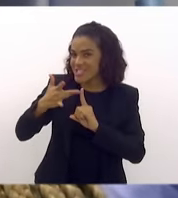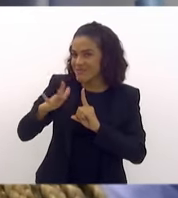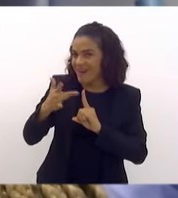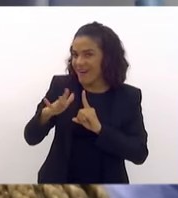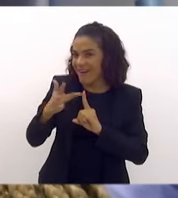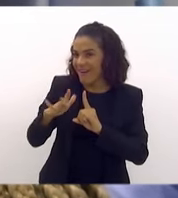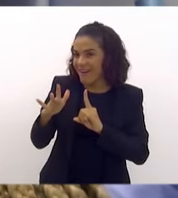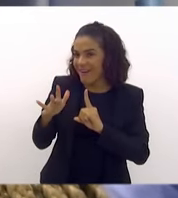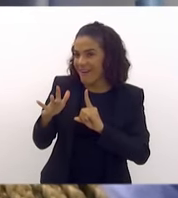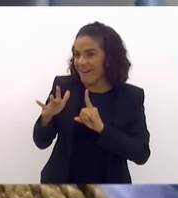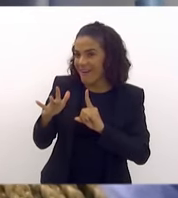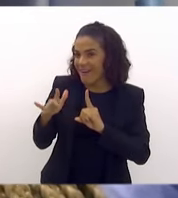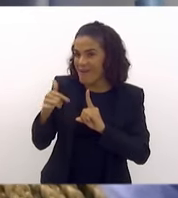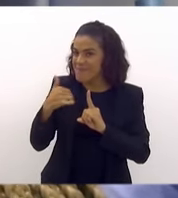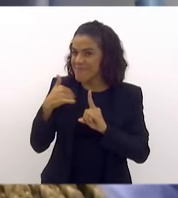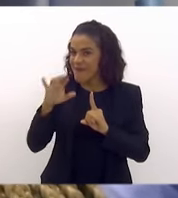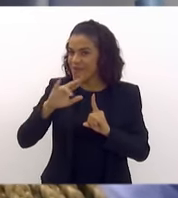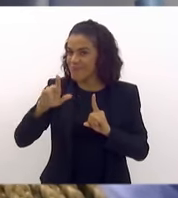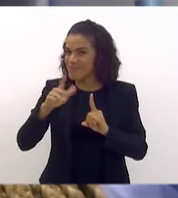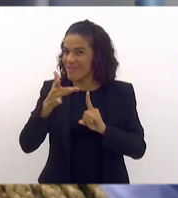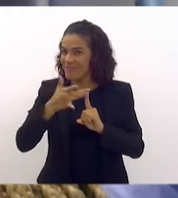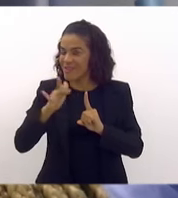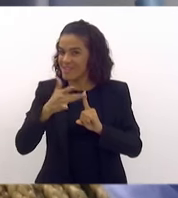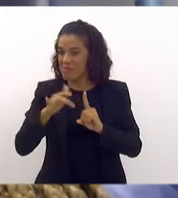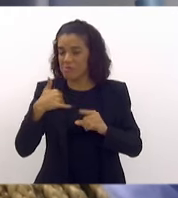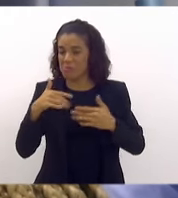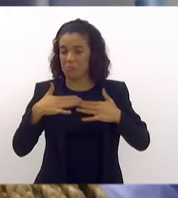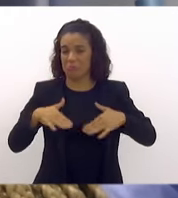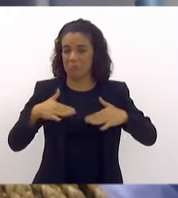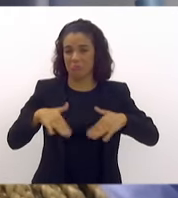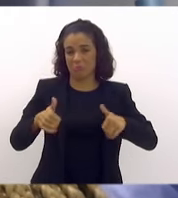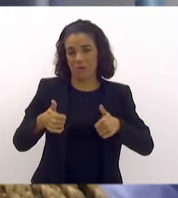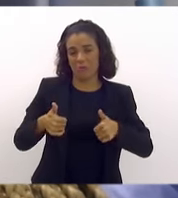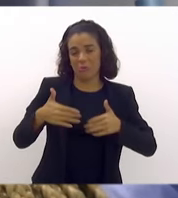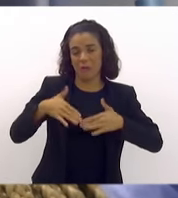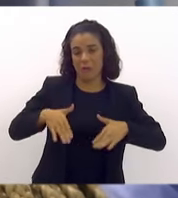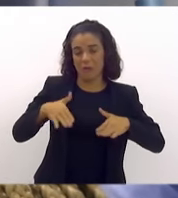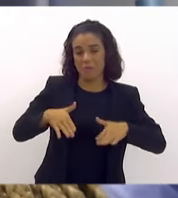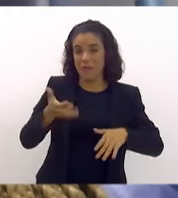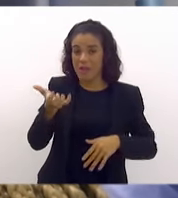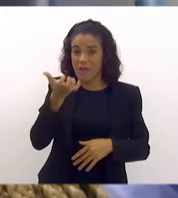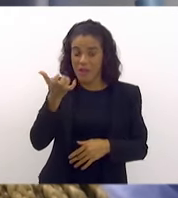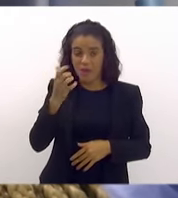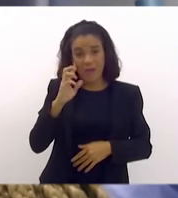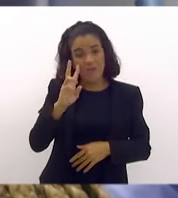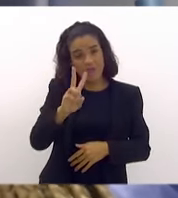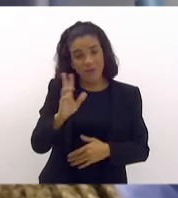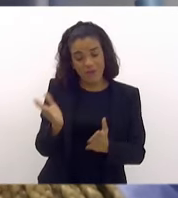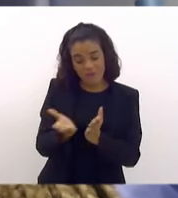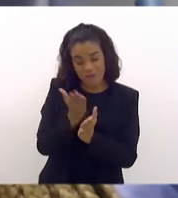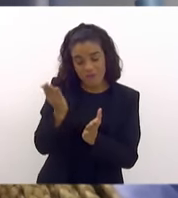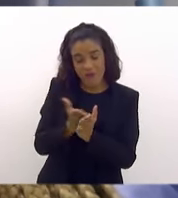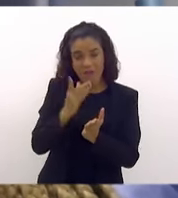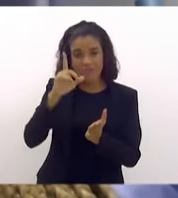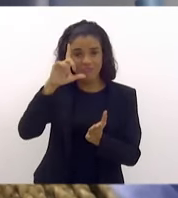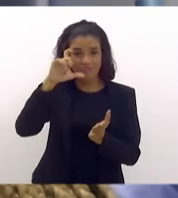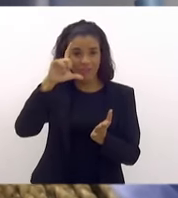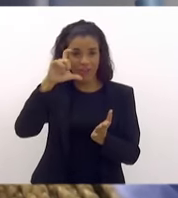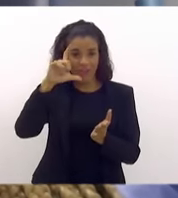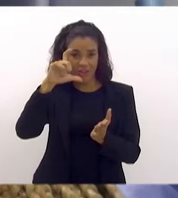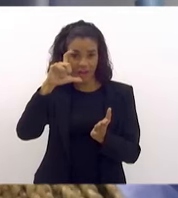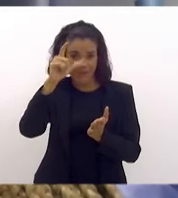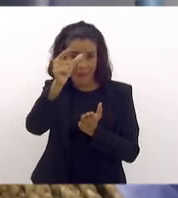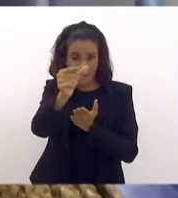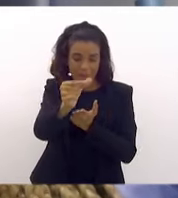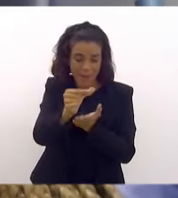vítima mas eu não sou vítima Então estou aqui tranquila tô aqui querendo ver um álbum de fotografia e no caso do que